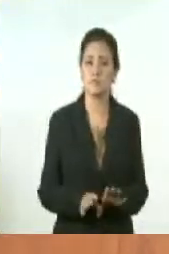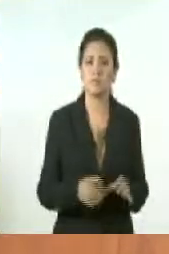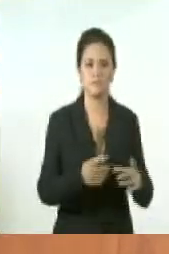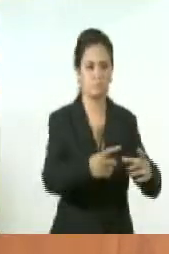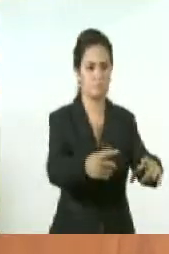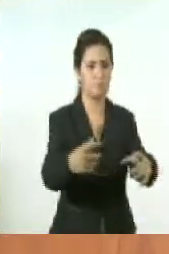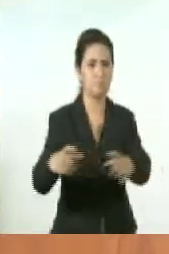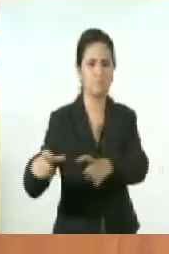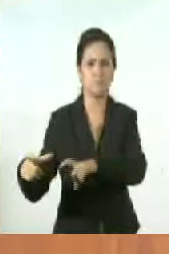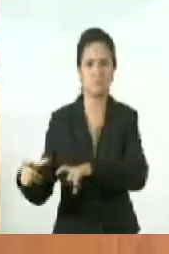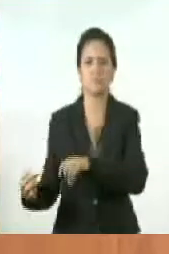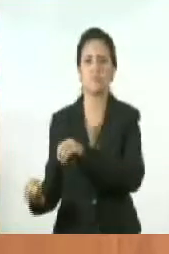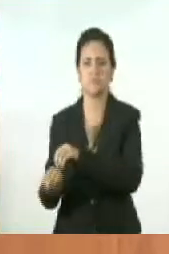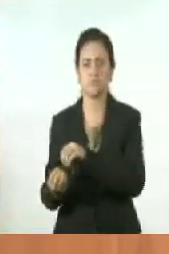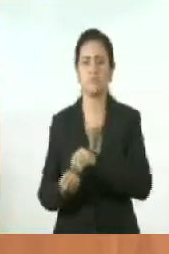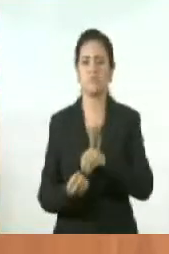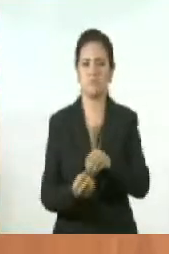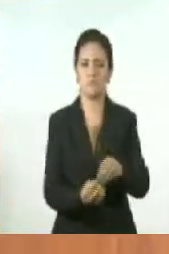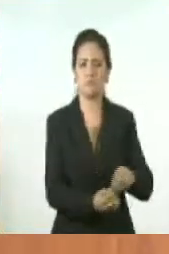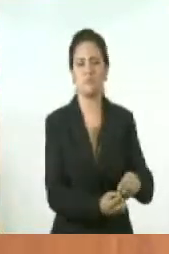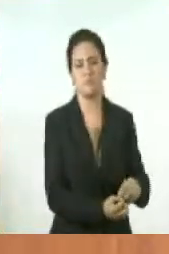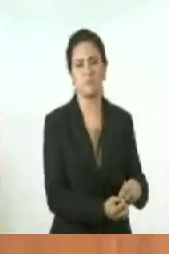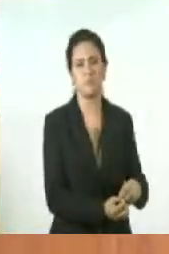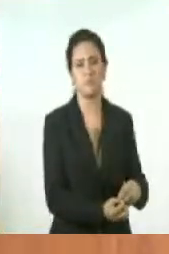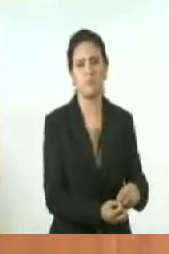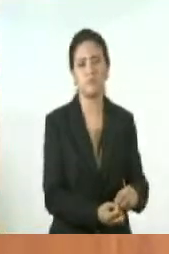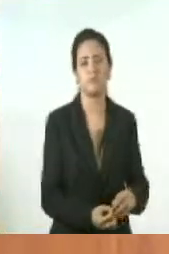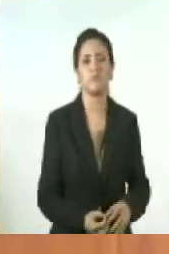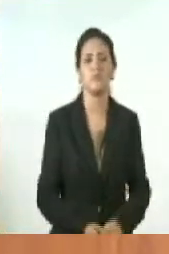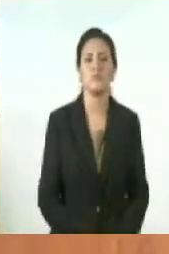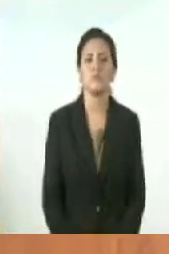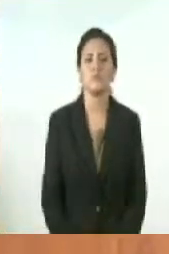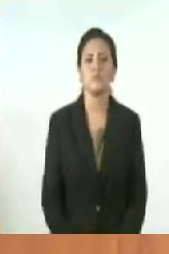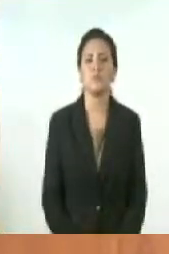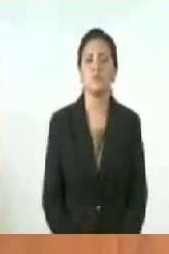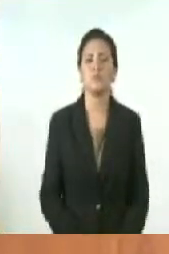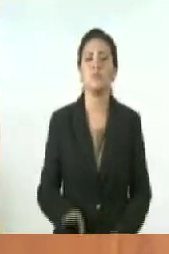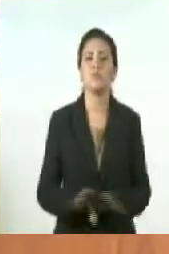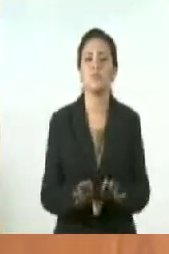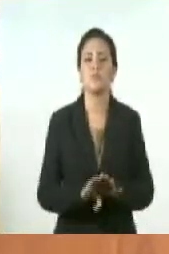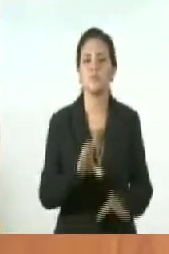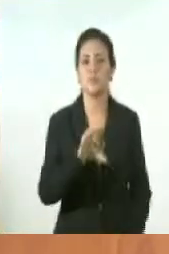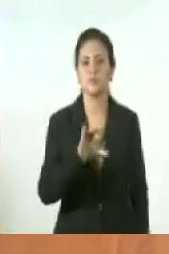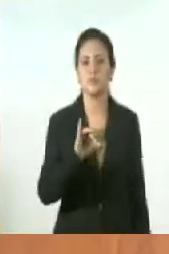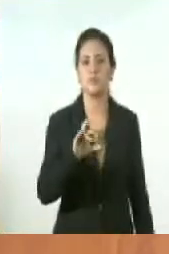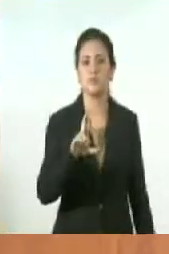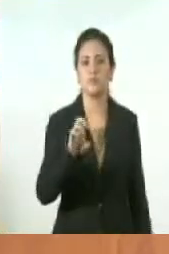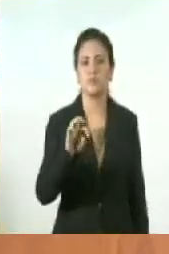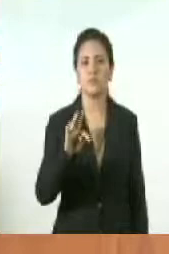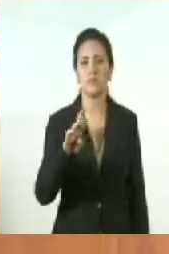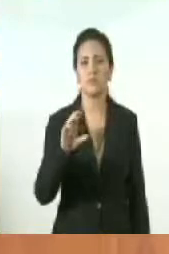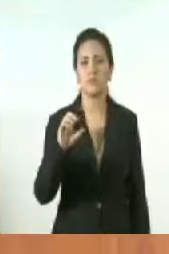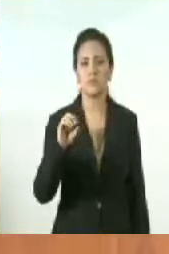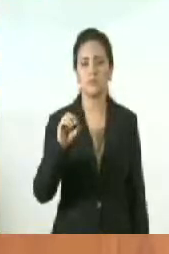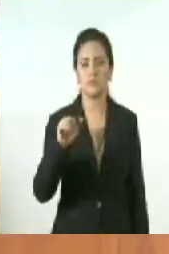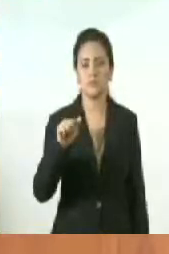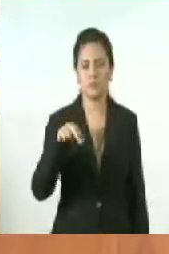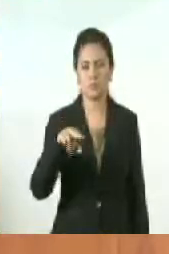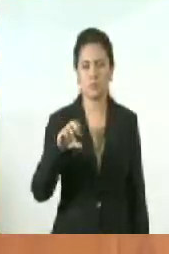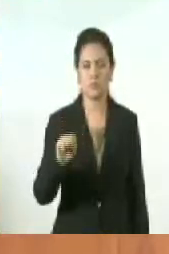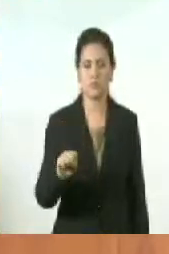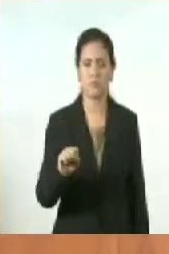descentralizadas, mormente seus postos de atendimento e Ciretrans, conforme as especificações e